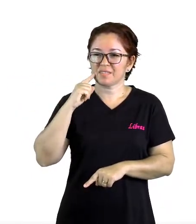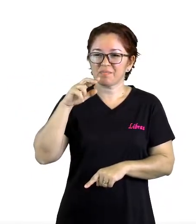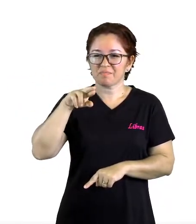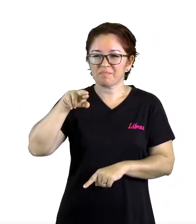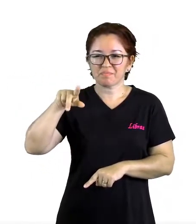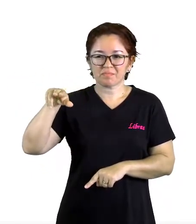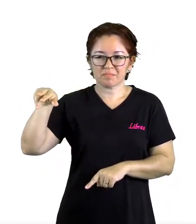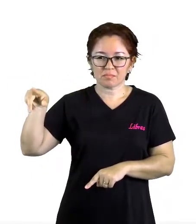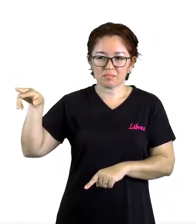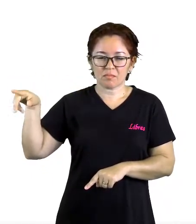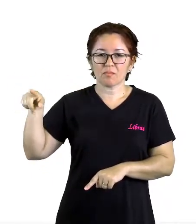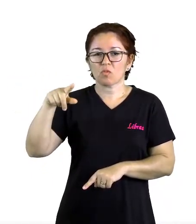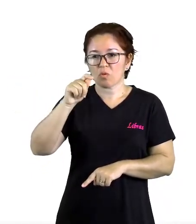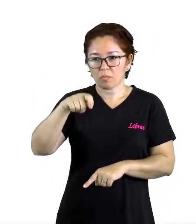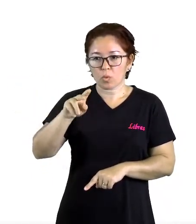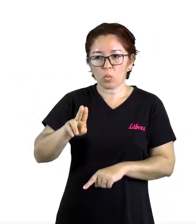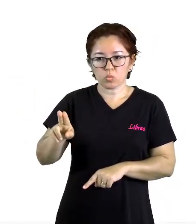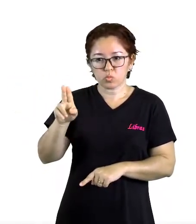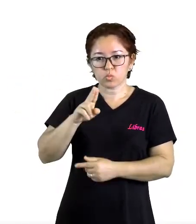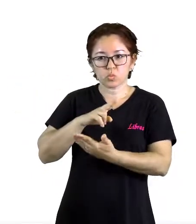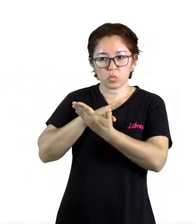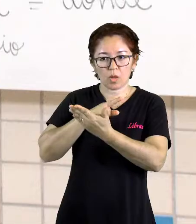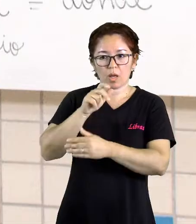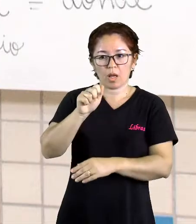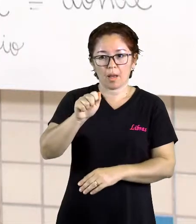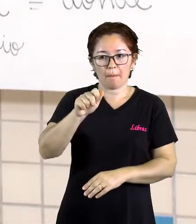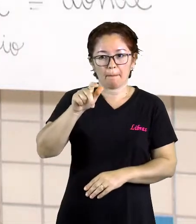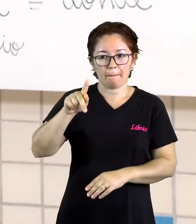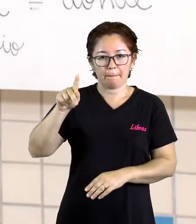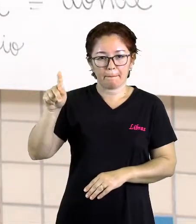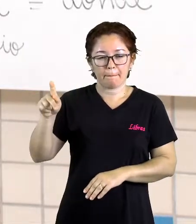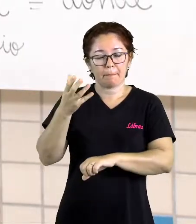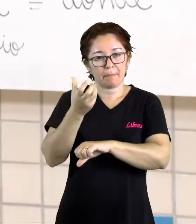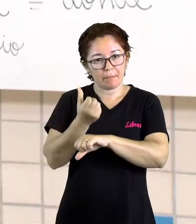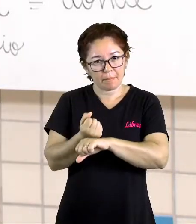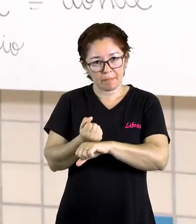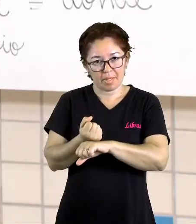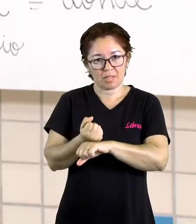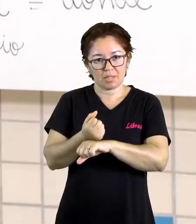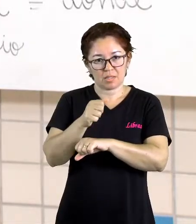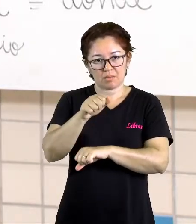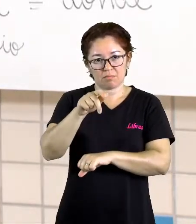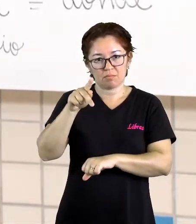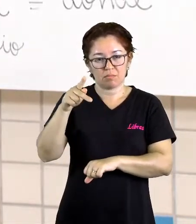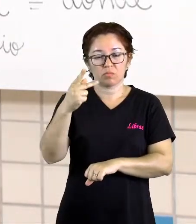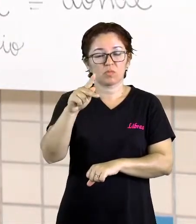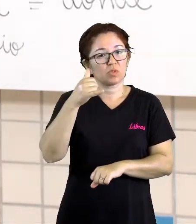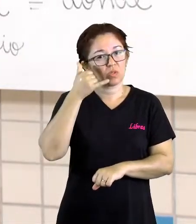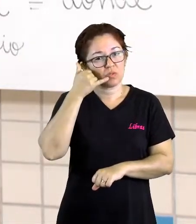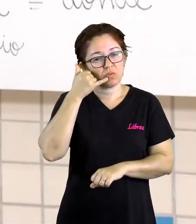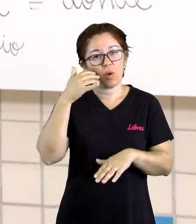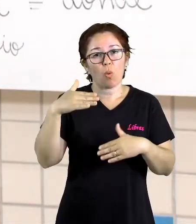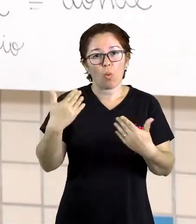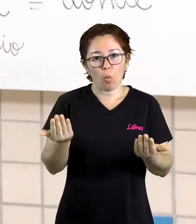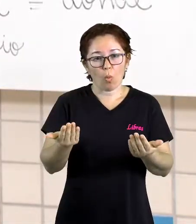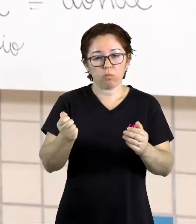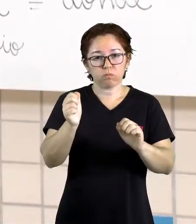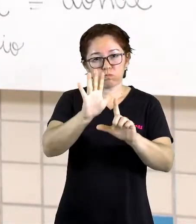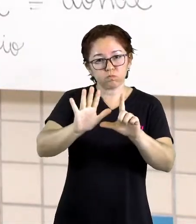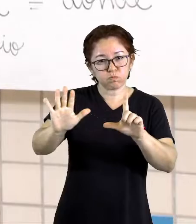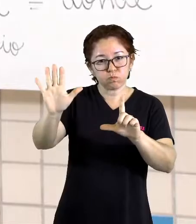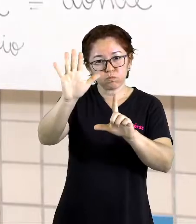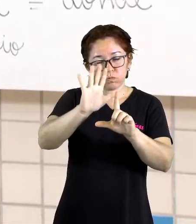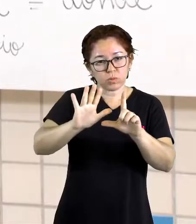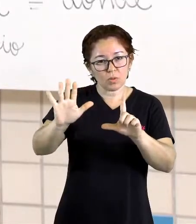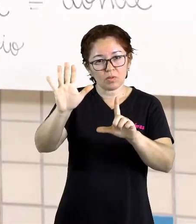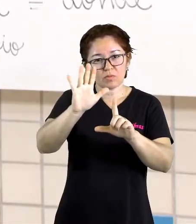Deezer, Pocket Cast. Você pode baixar o aplicativo em seu celular, mas também você pode acessar a plataforma e fazer o download dos